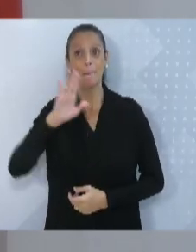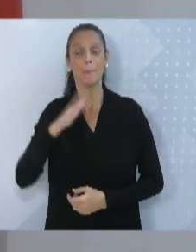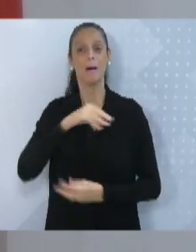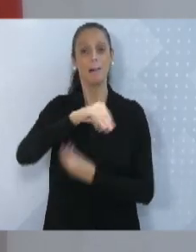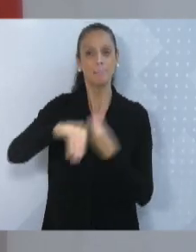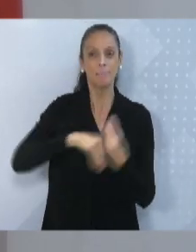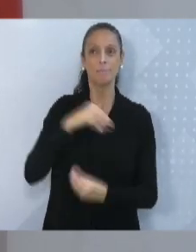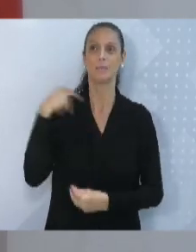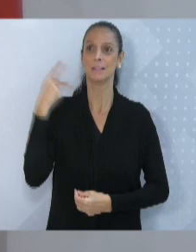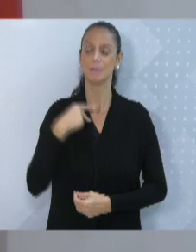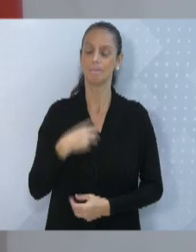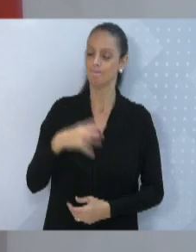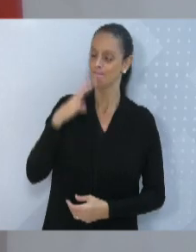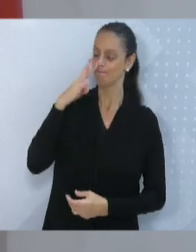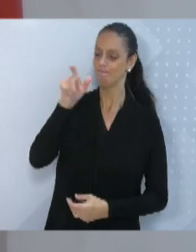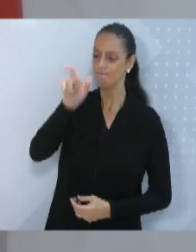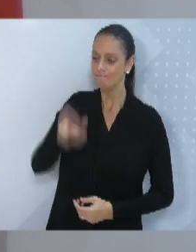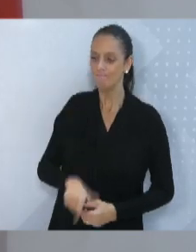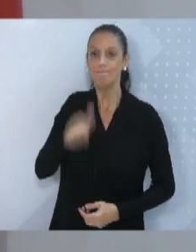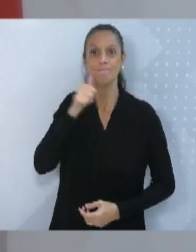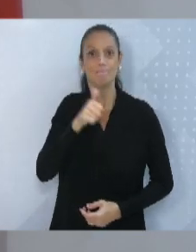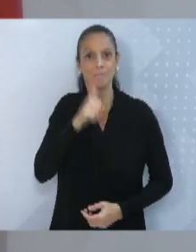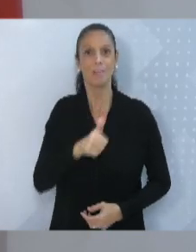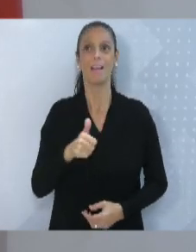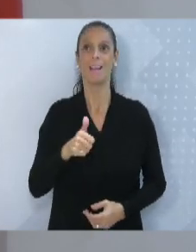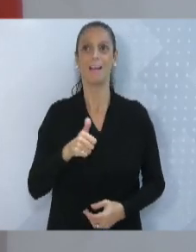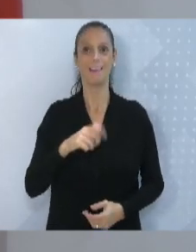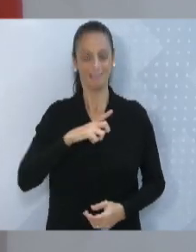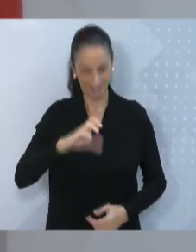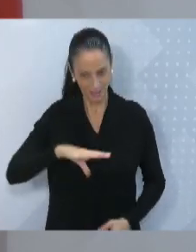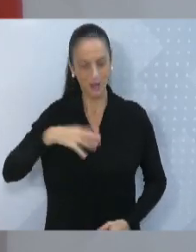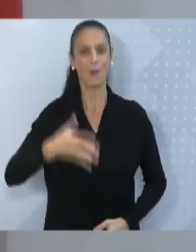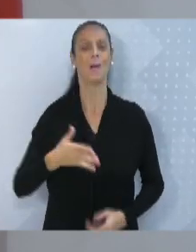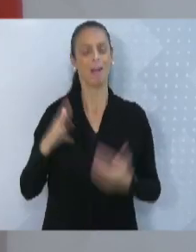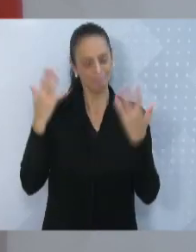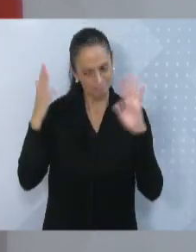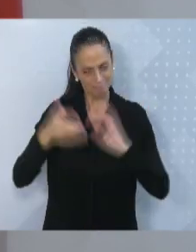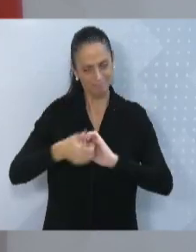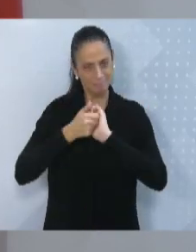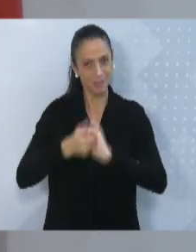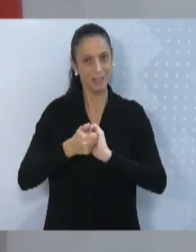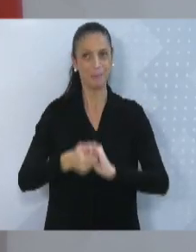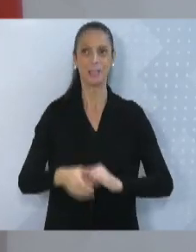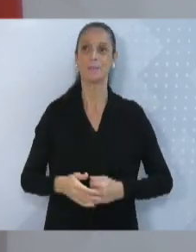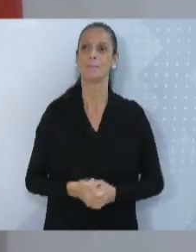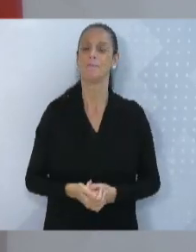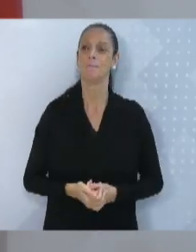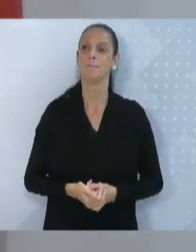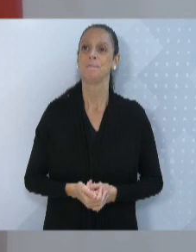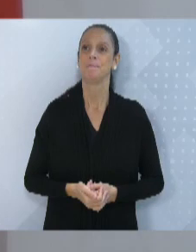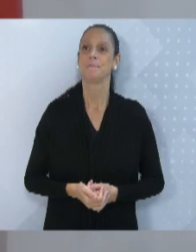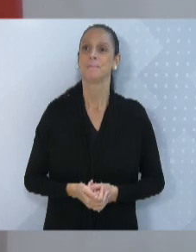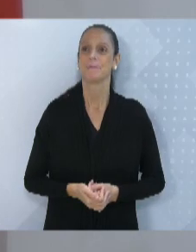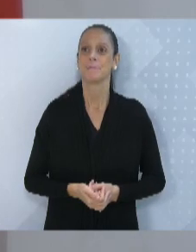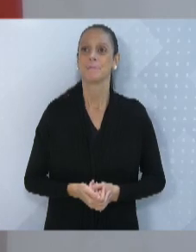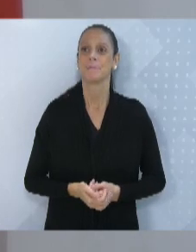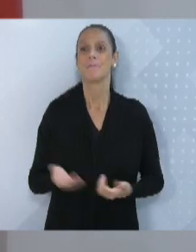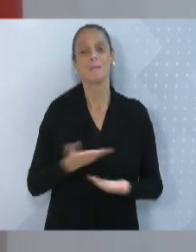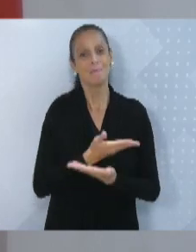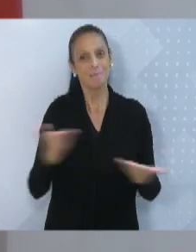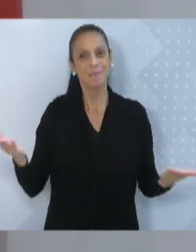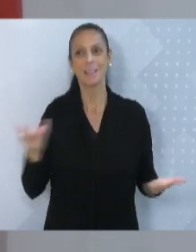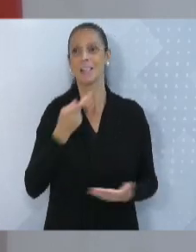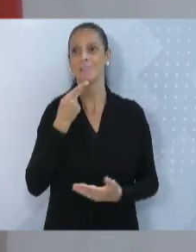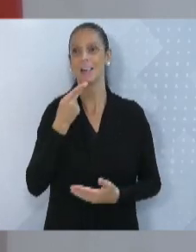eu super admiro mulheres que têm esse essa coragem parabéns e gente também quero aqui desejar